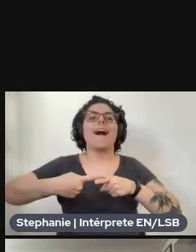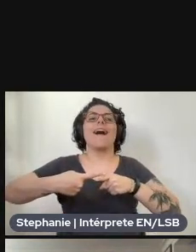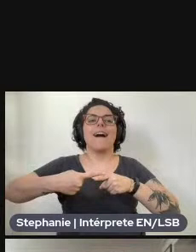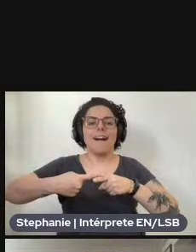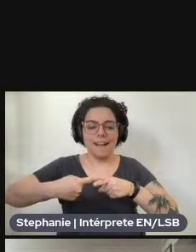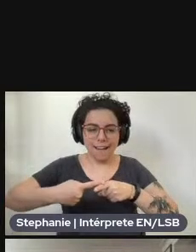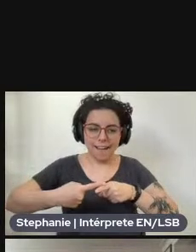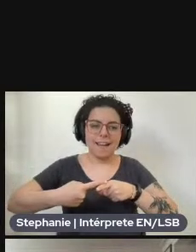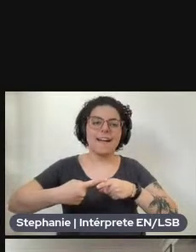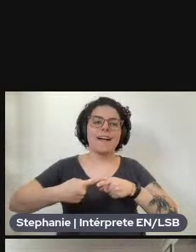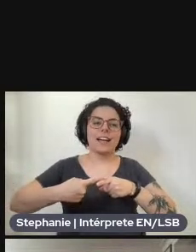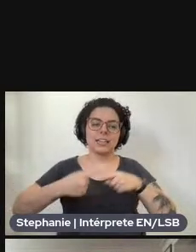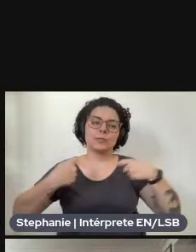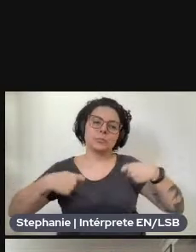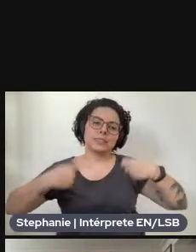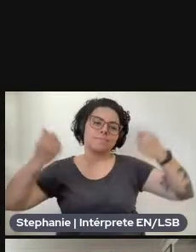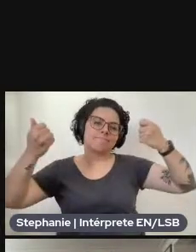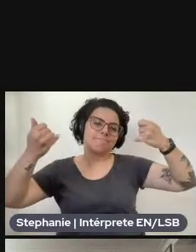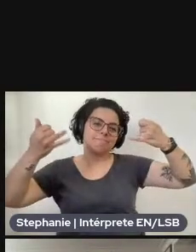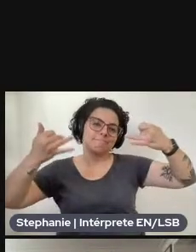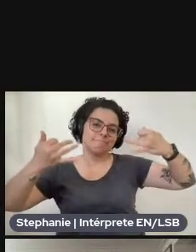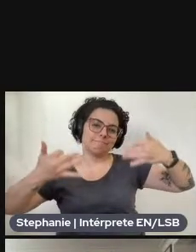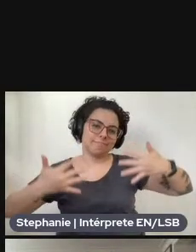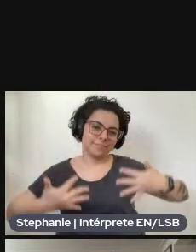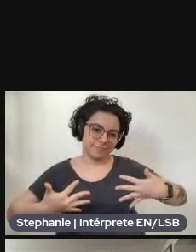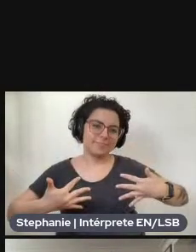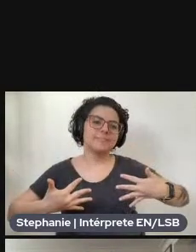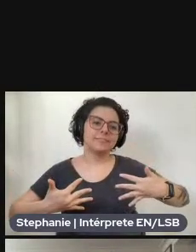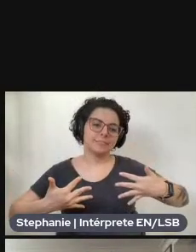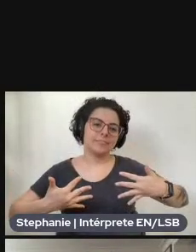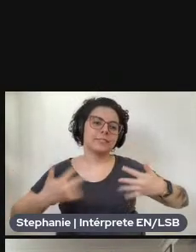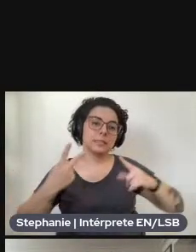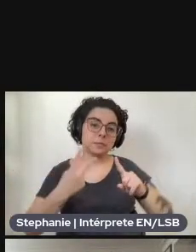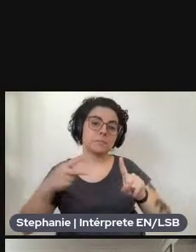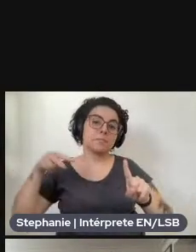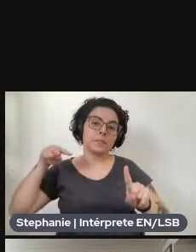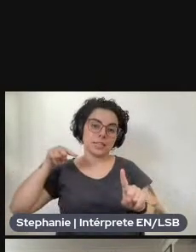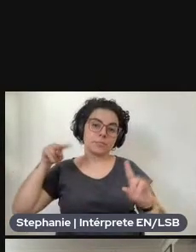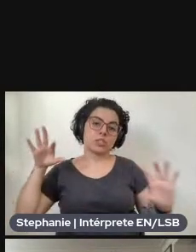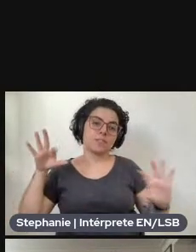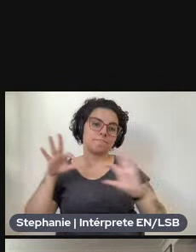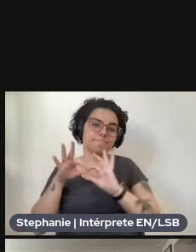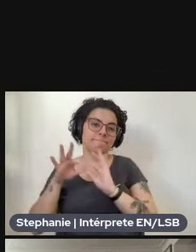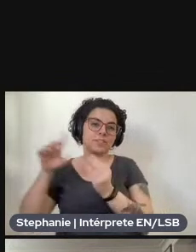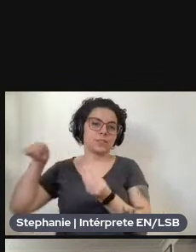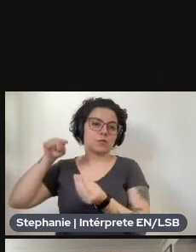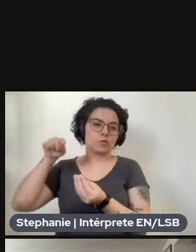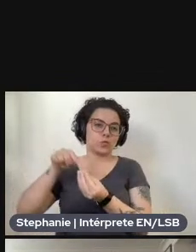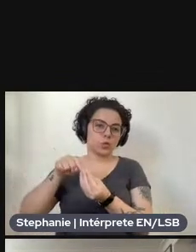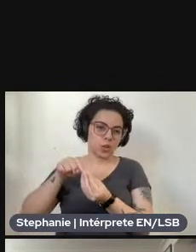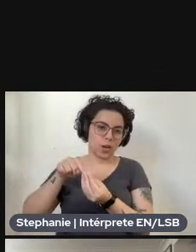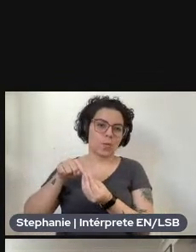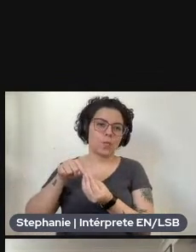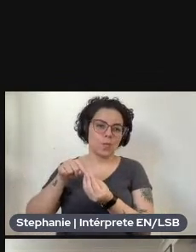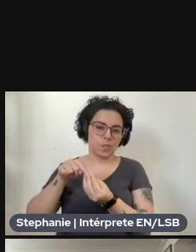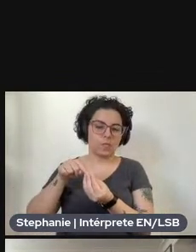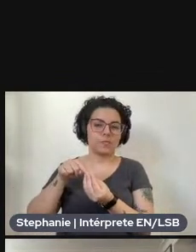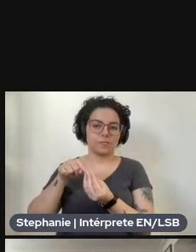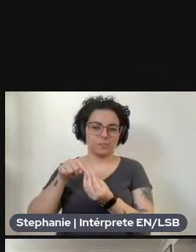ser explicado de um ponto de vista funcional, a partir de uma perspectiva funcional.